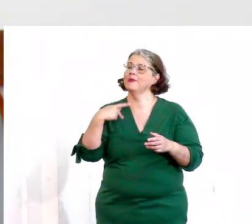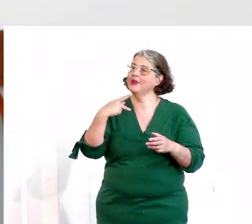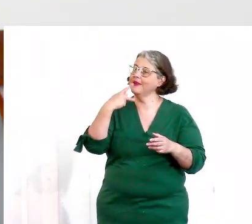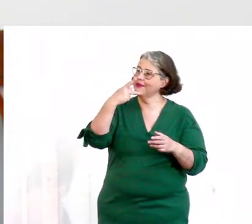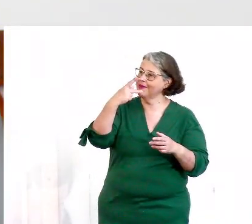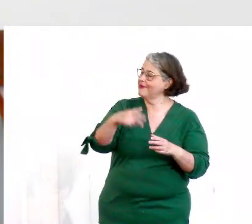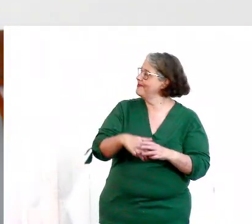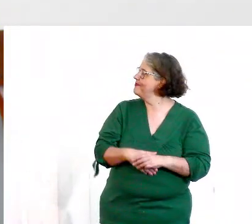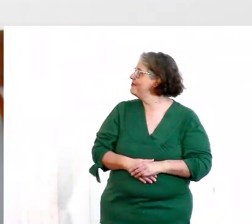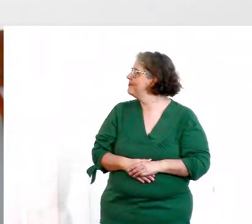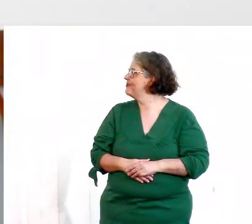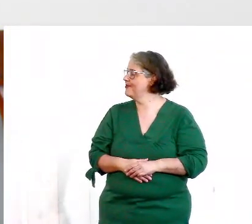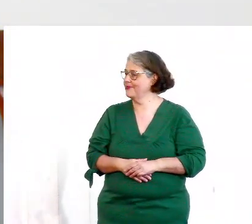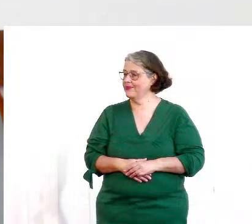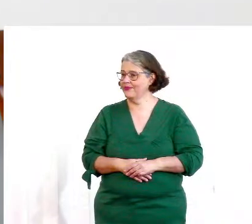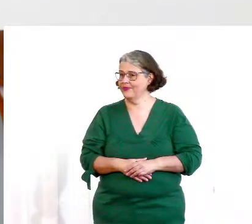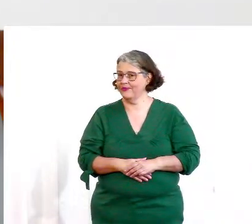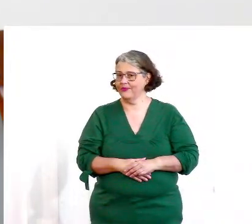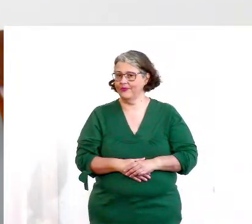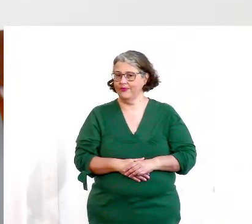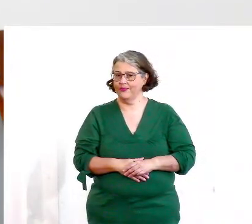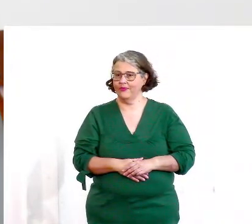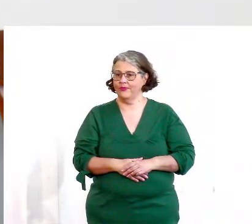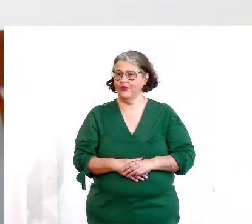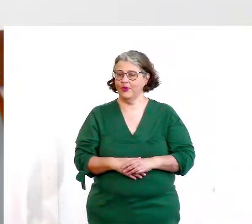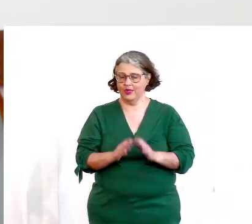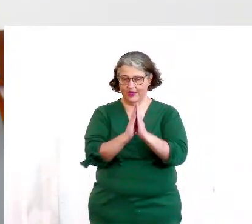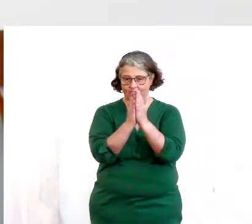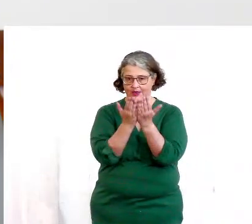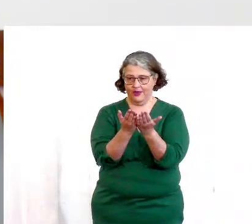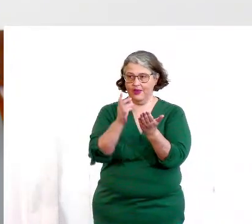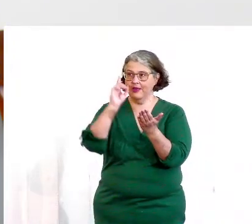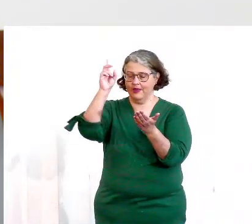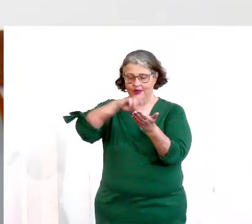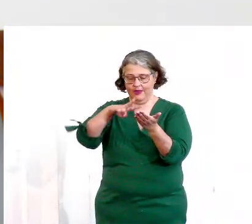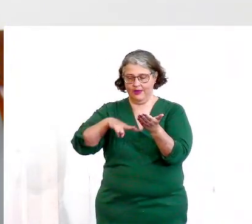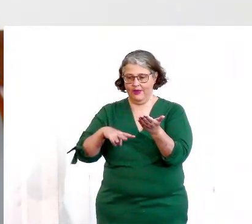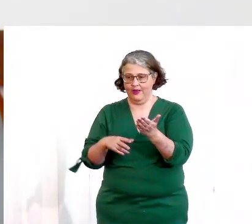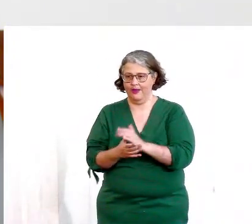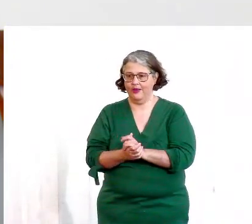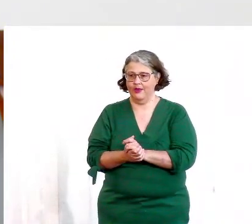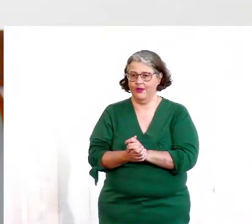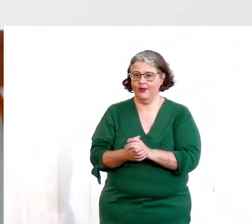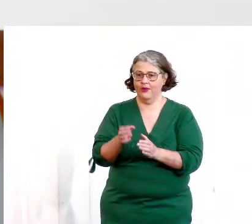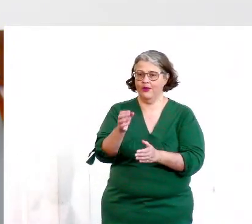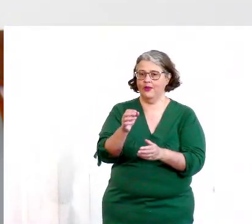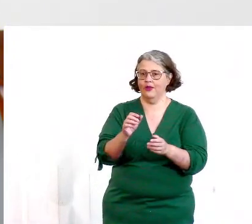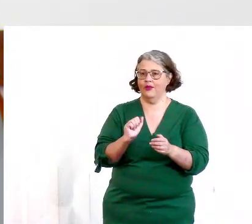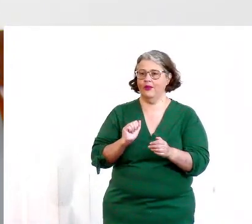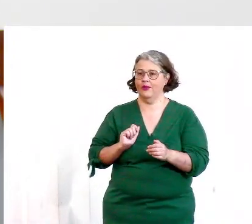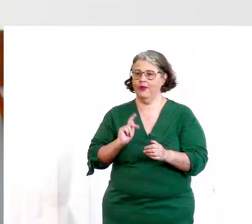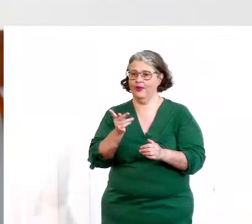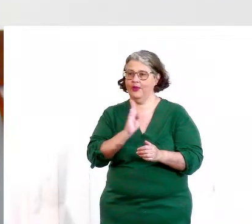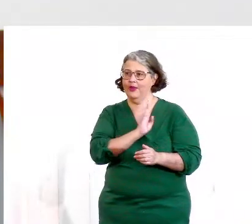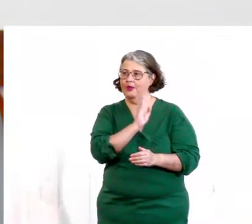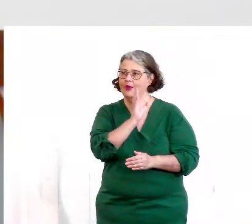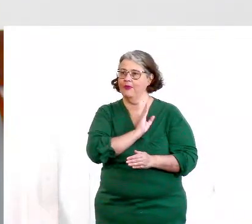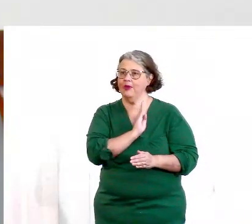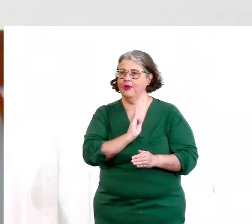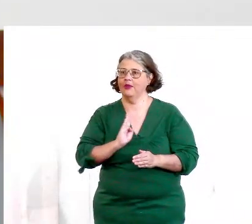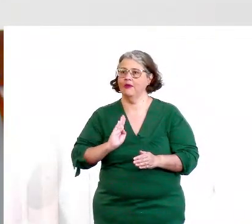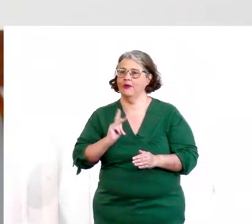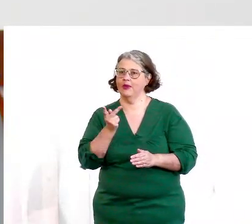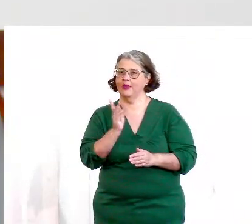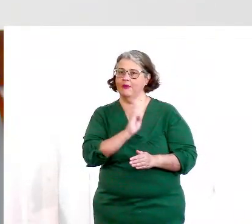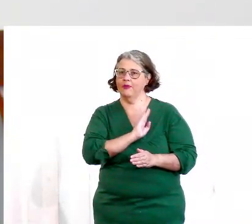conselho. Meus irmãos, leiamos a palavra de Deus. Está escrito em Hebreus capítulo 4, versículos 14 até